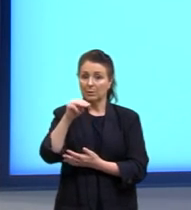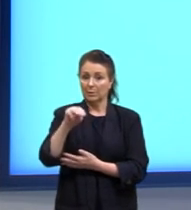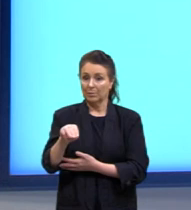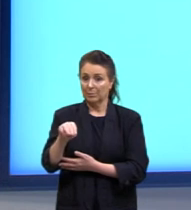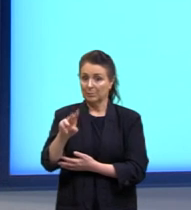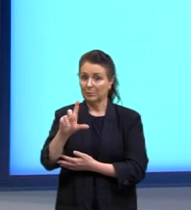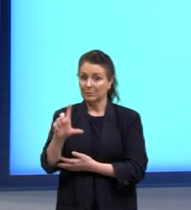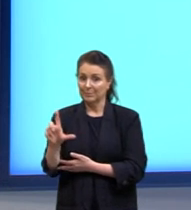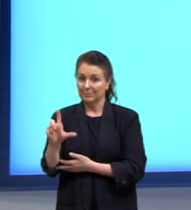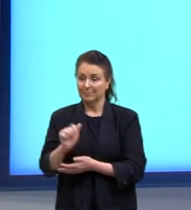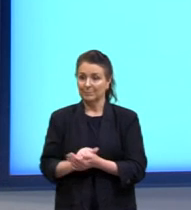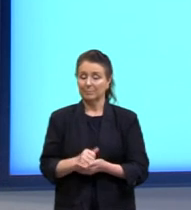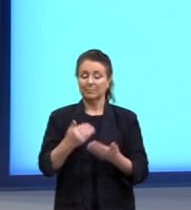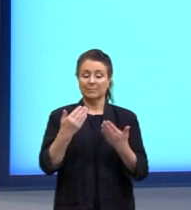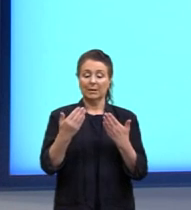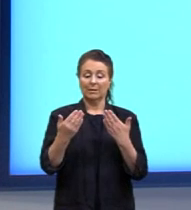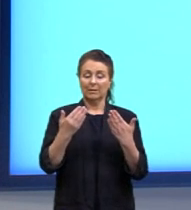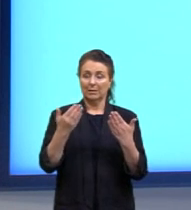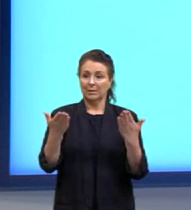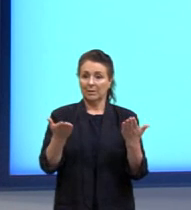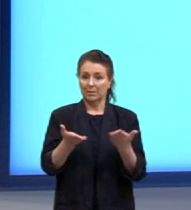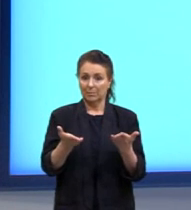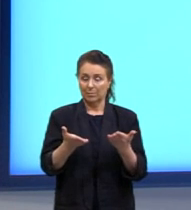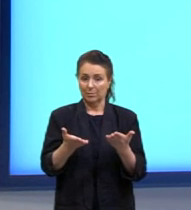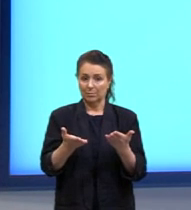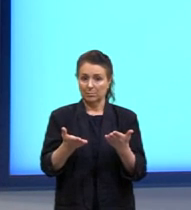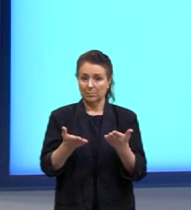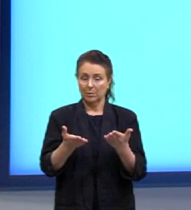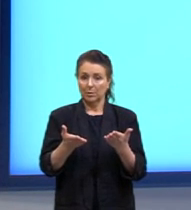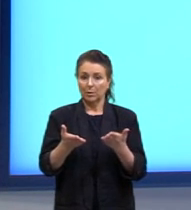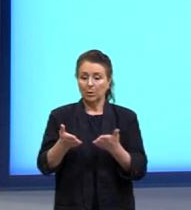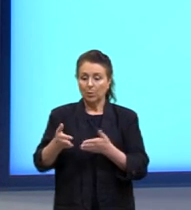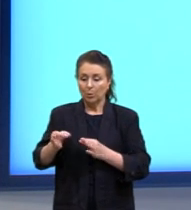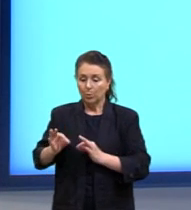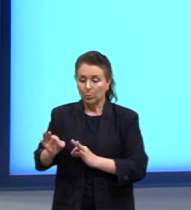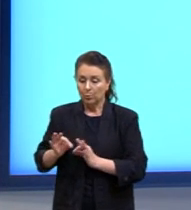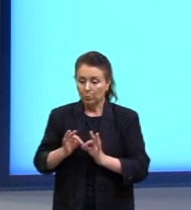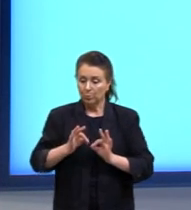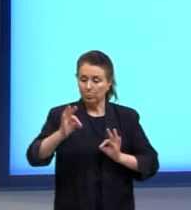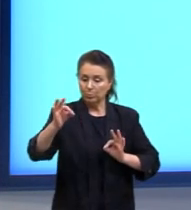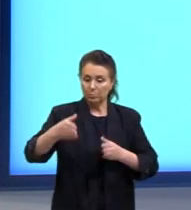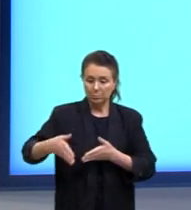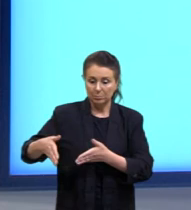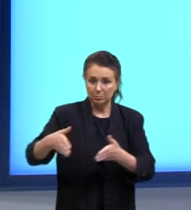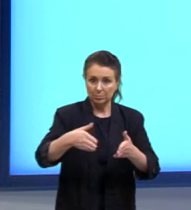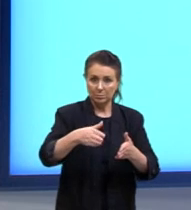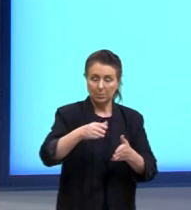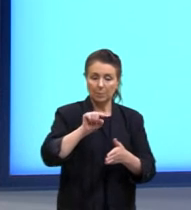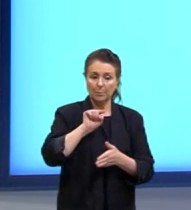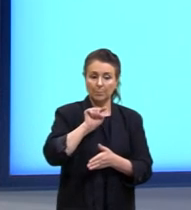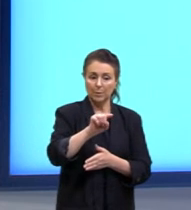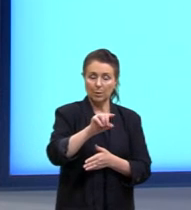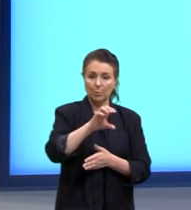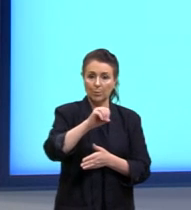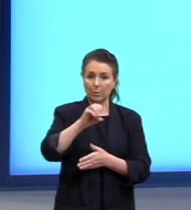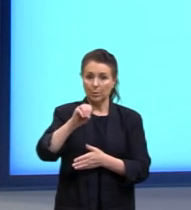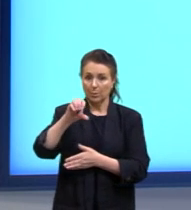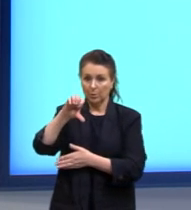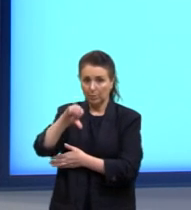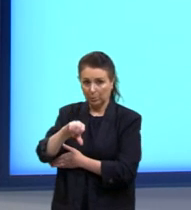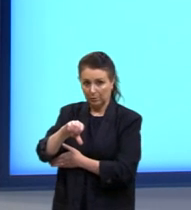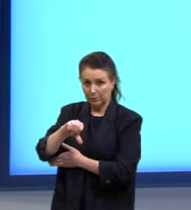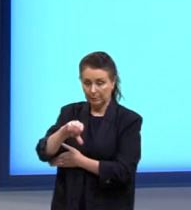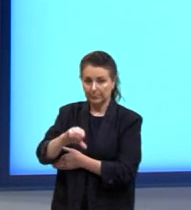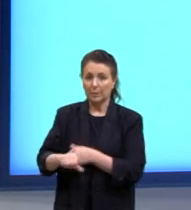Então vamos lá vamos analisar né o percurso total de 1009 km nos primeiros